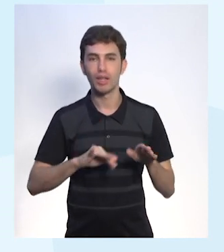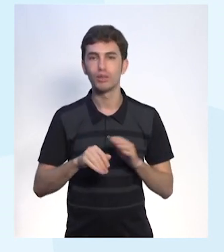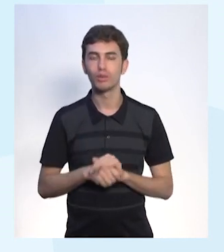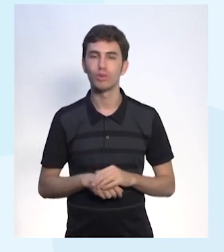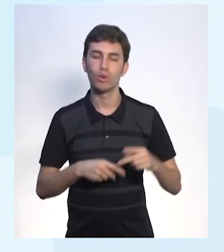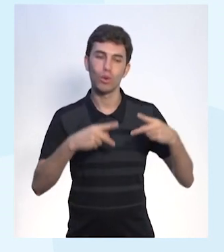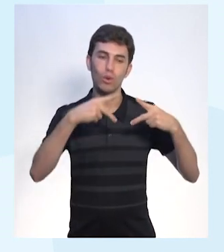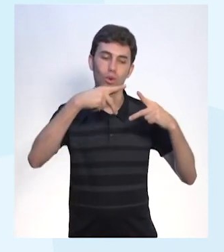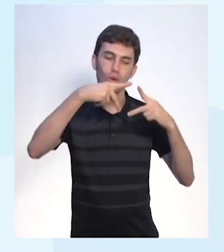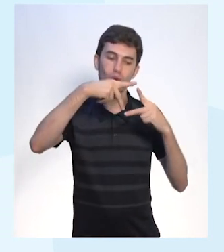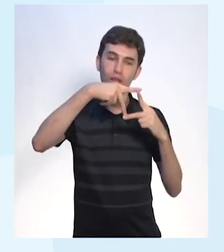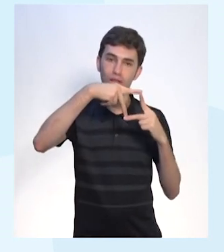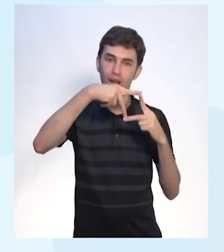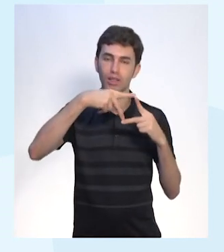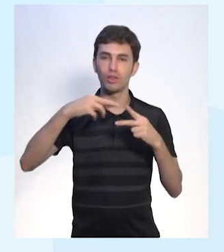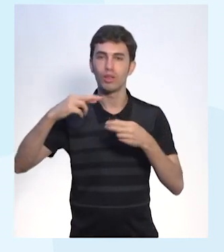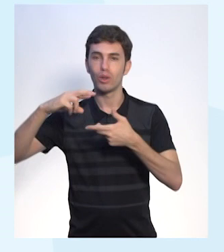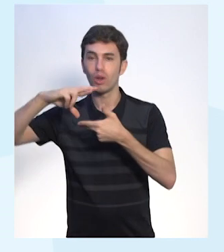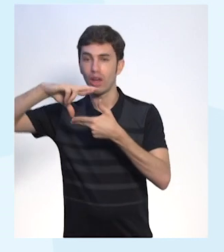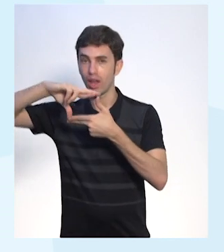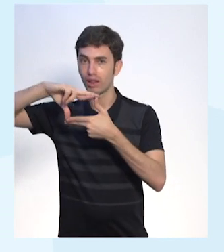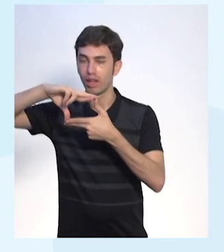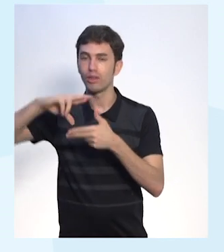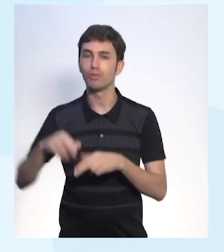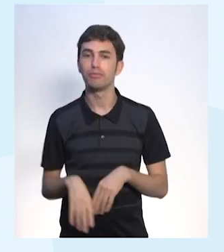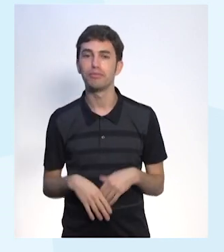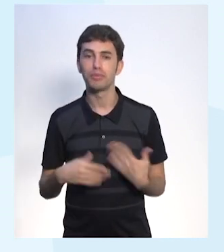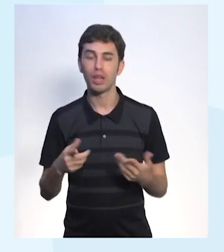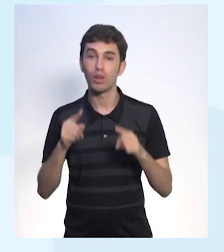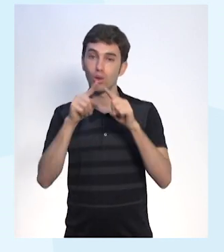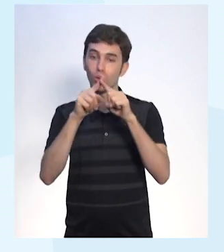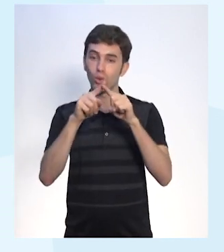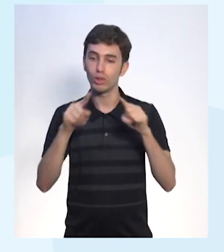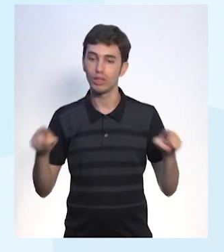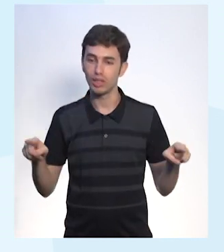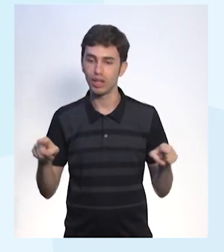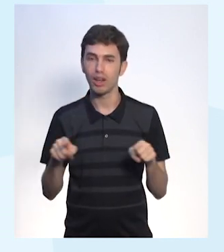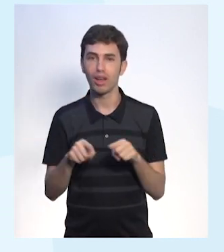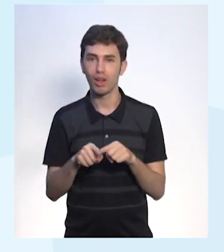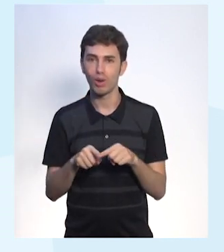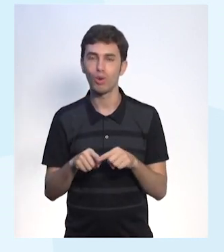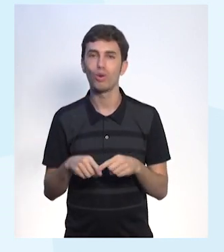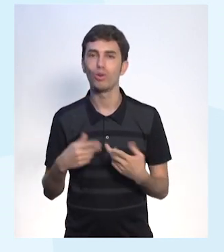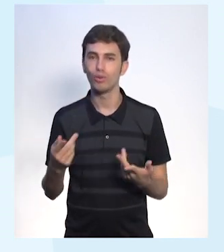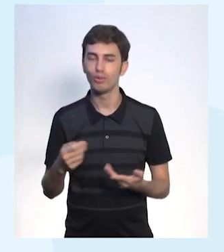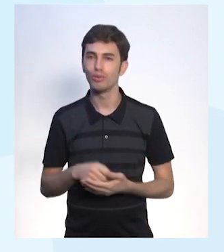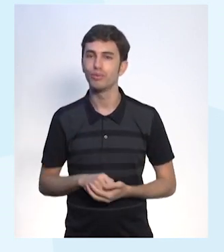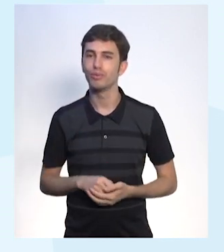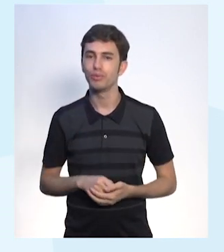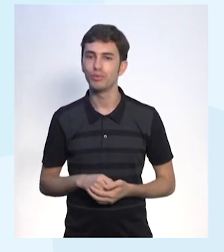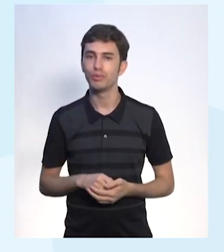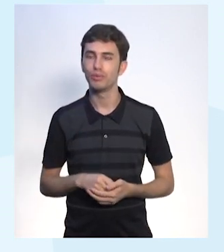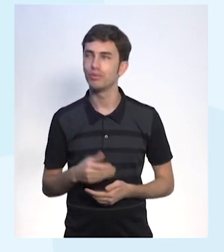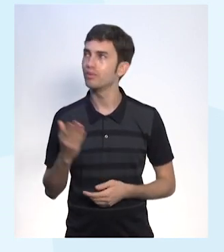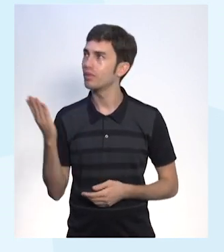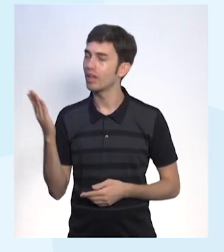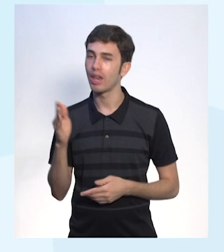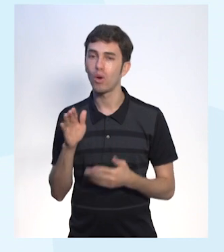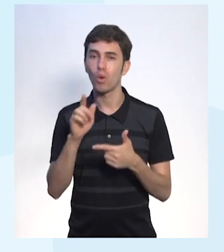essas duas figuras. O triângulo, tá, talvez o mais simples, talvez não, certamente o polígono